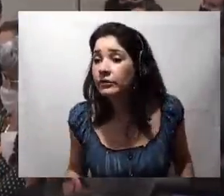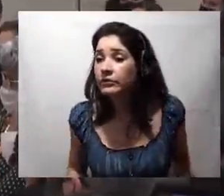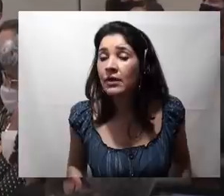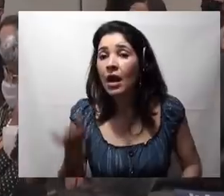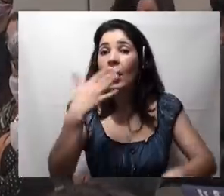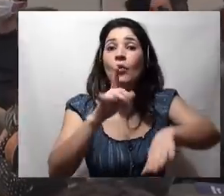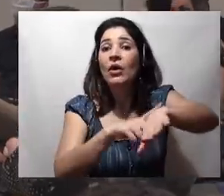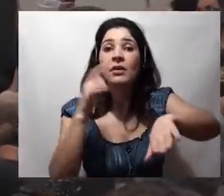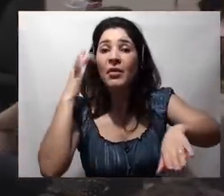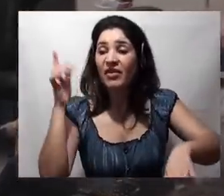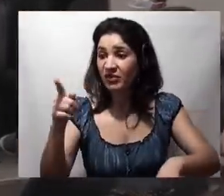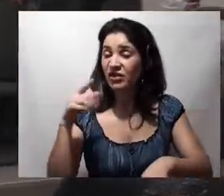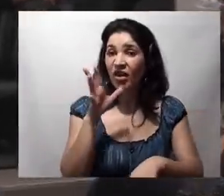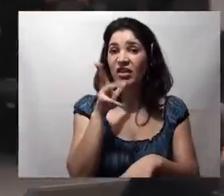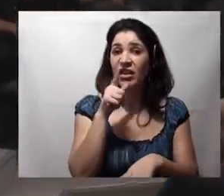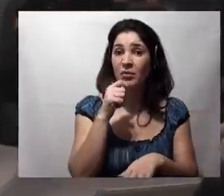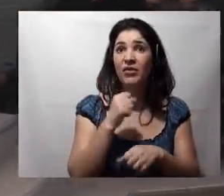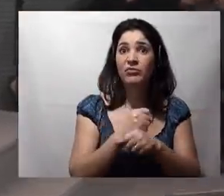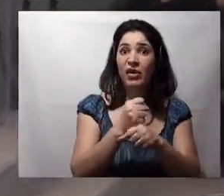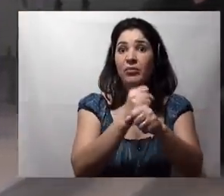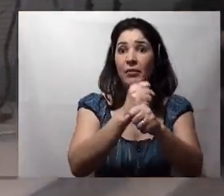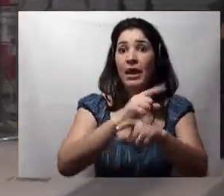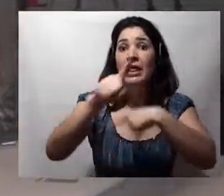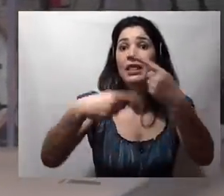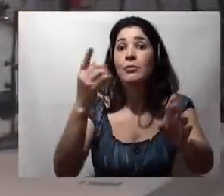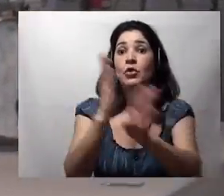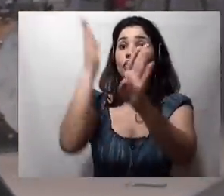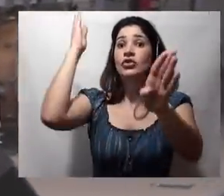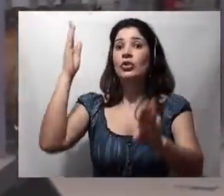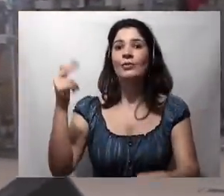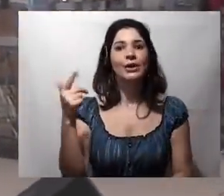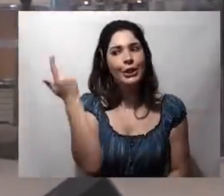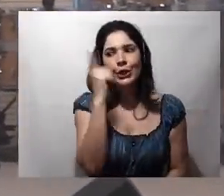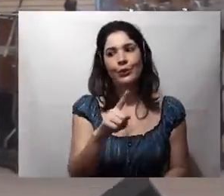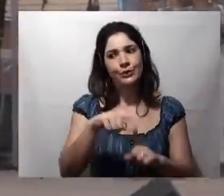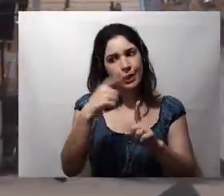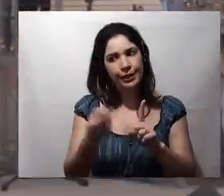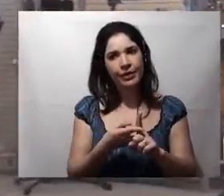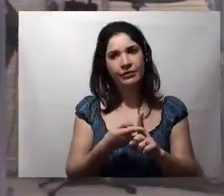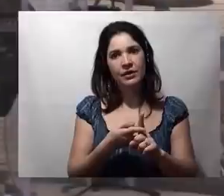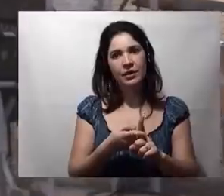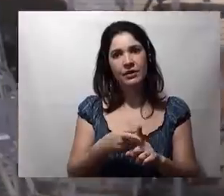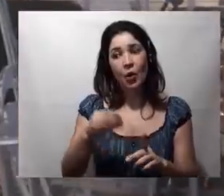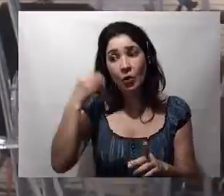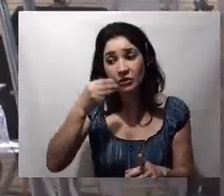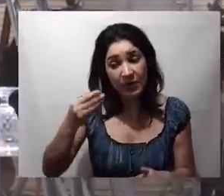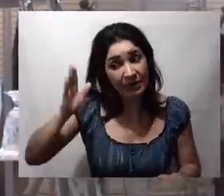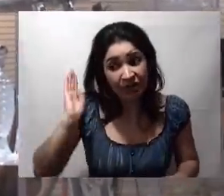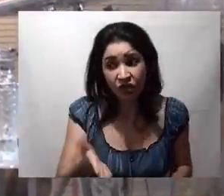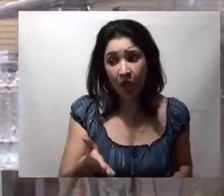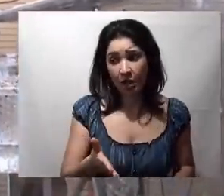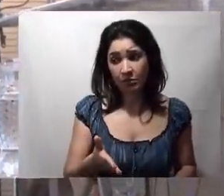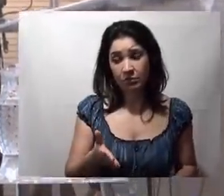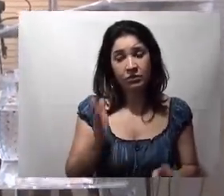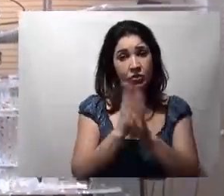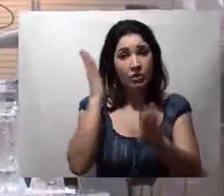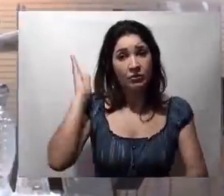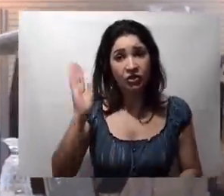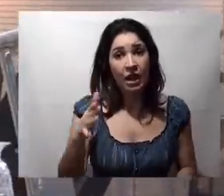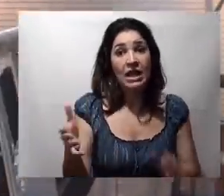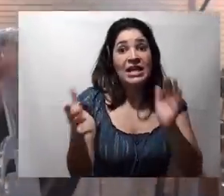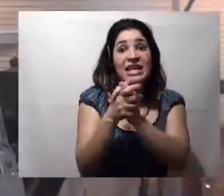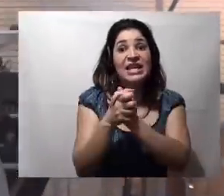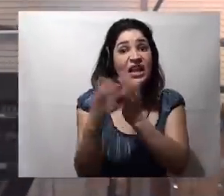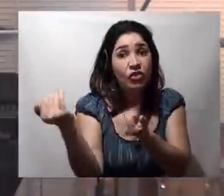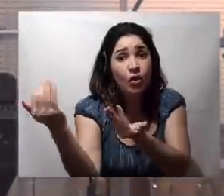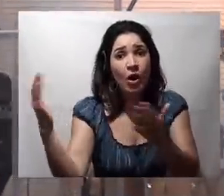você fica deixando deixando deixando depois descobre que não pode bom então pergunta logo tô em